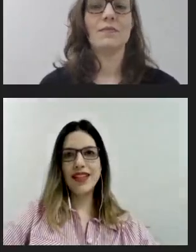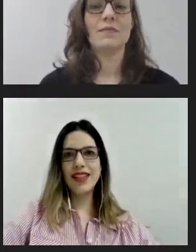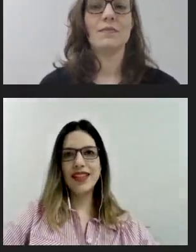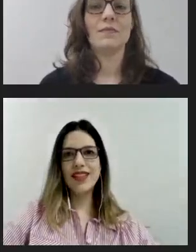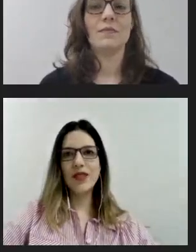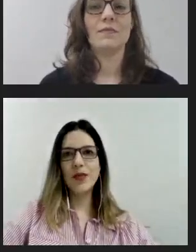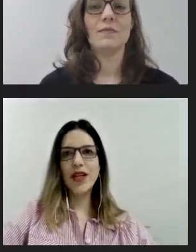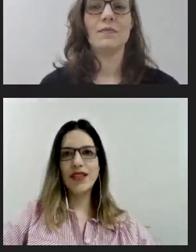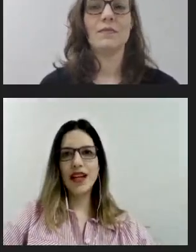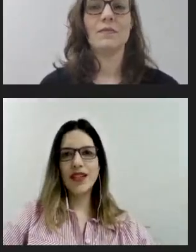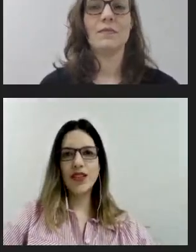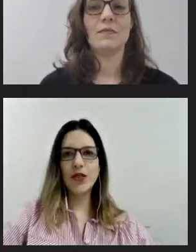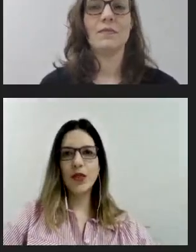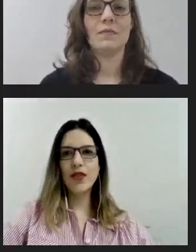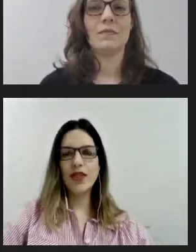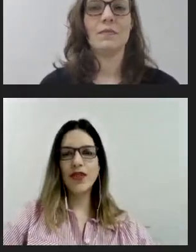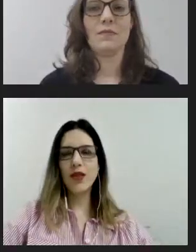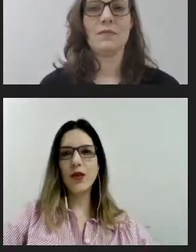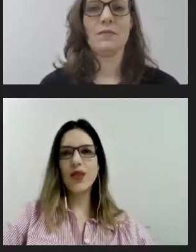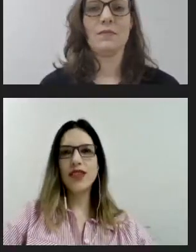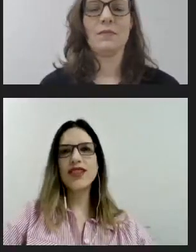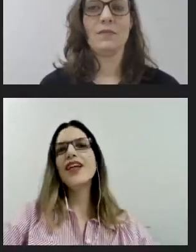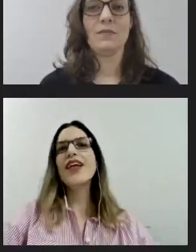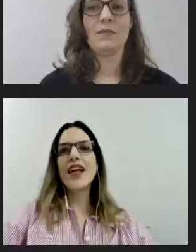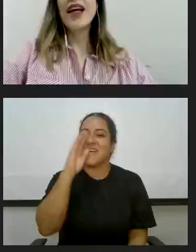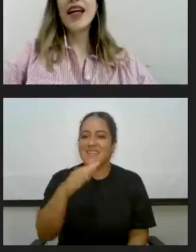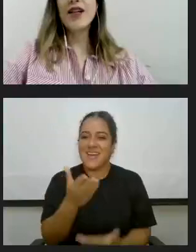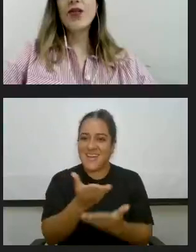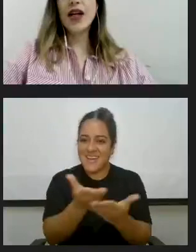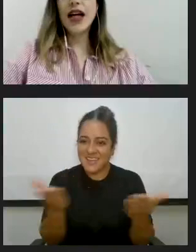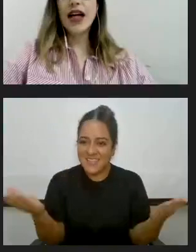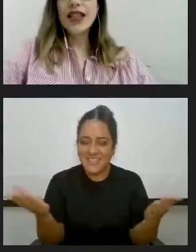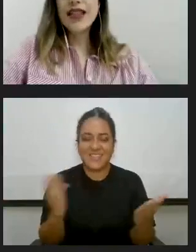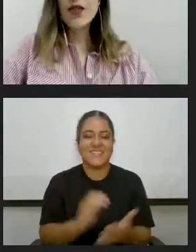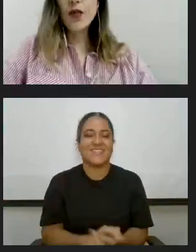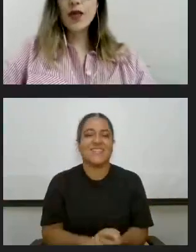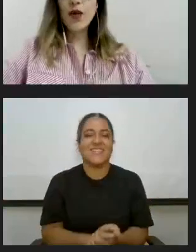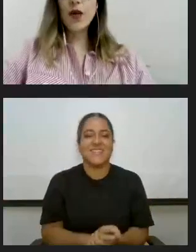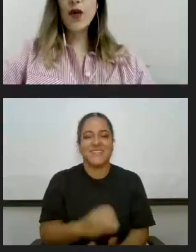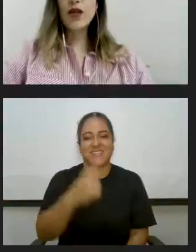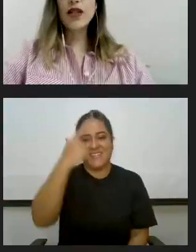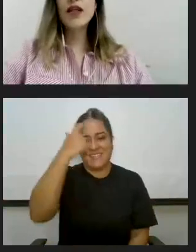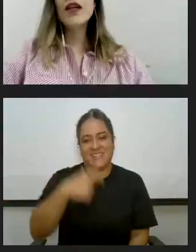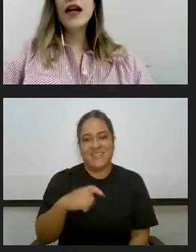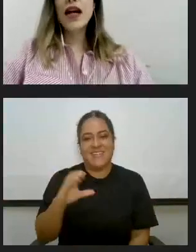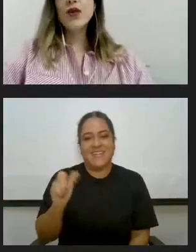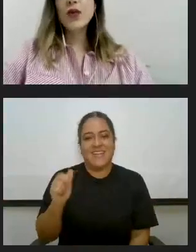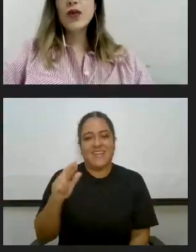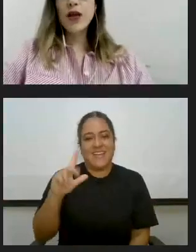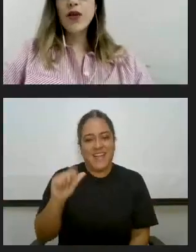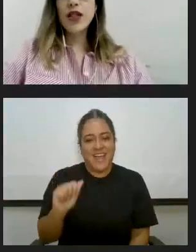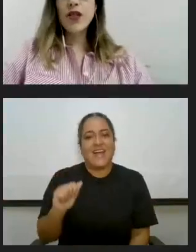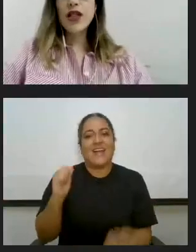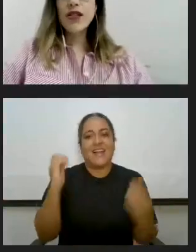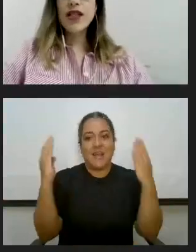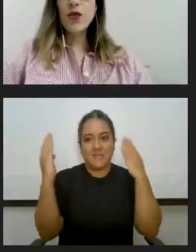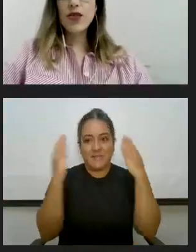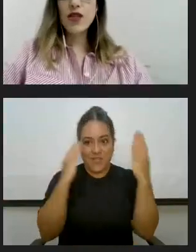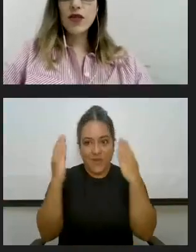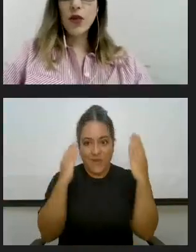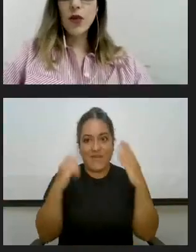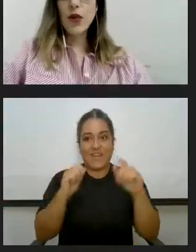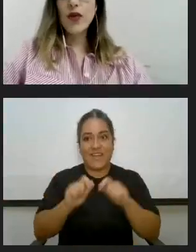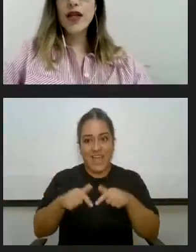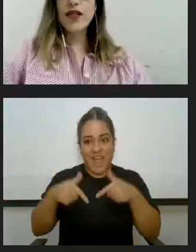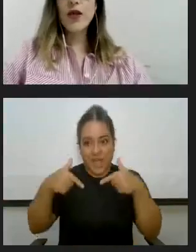Obrigada, Adriana. Boa tarde a todos e a todas. Eu sou a Carla, sou psicóloga, atuo na Coordenadoria de